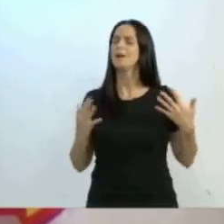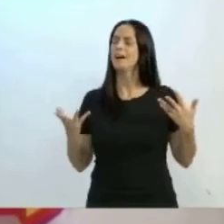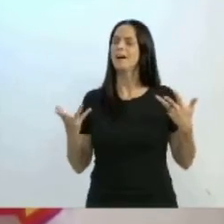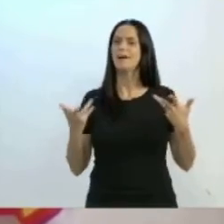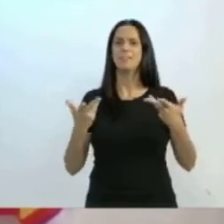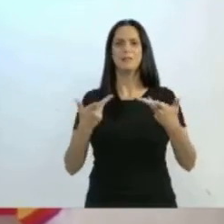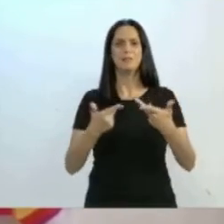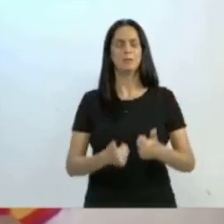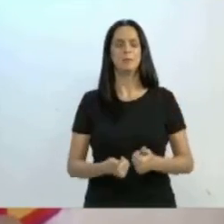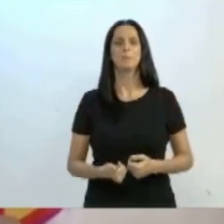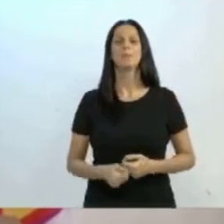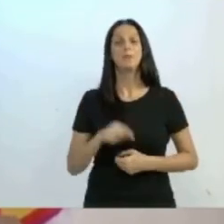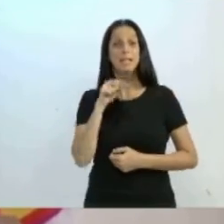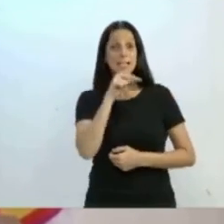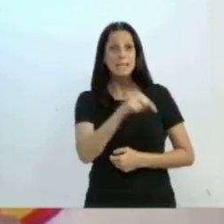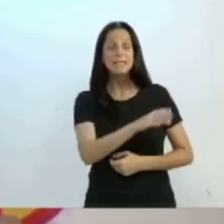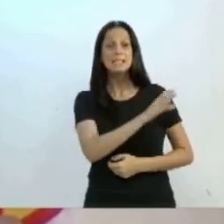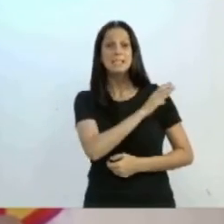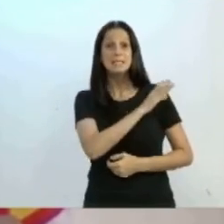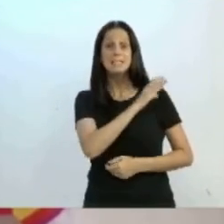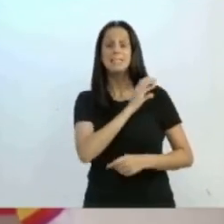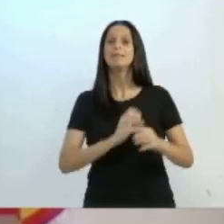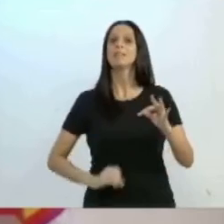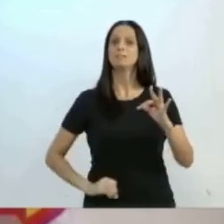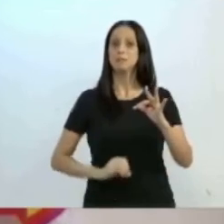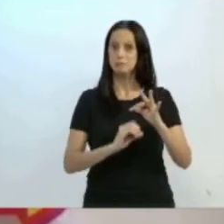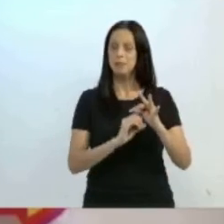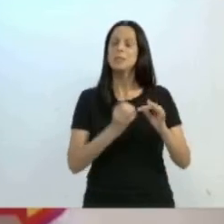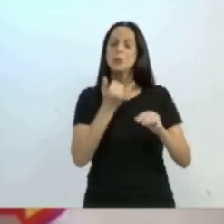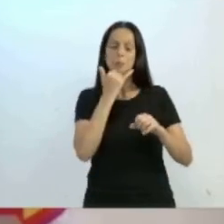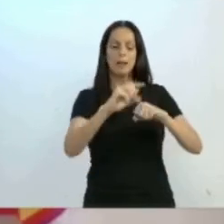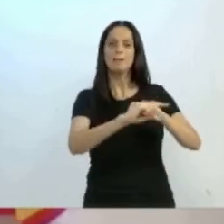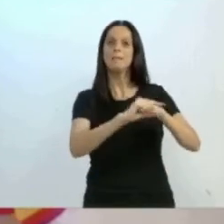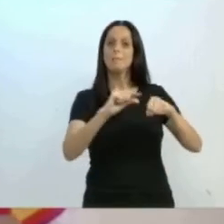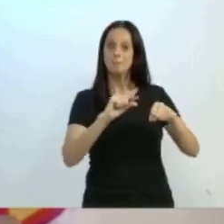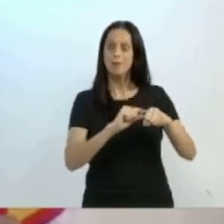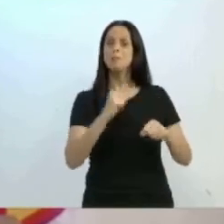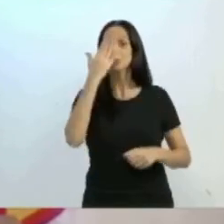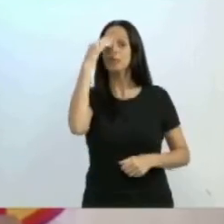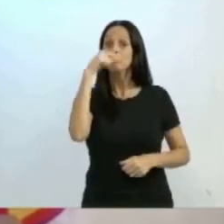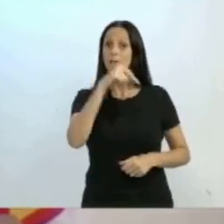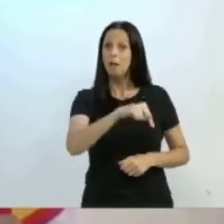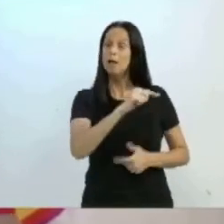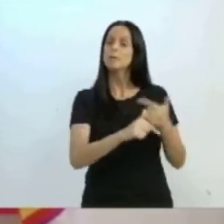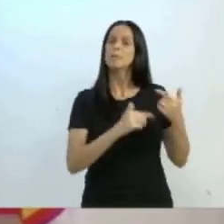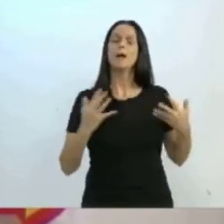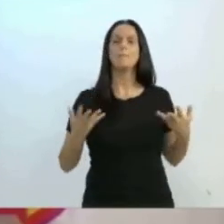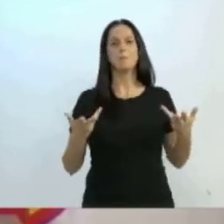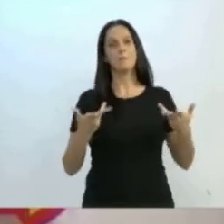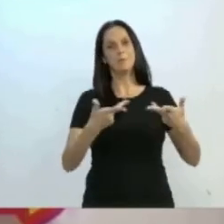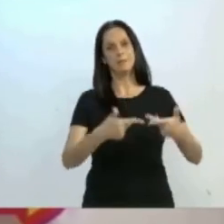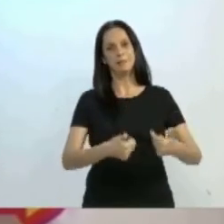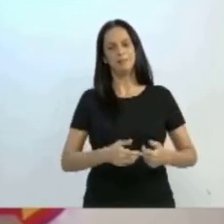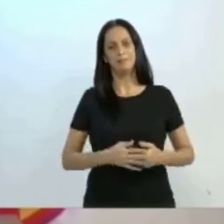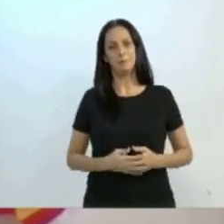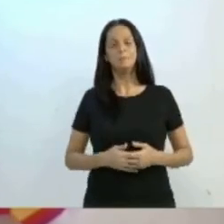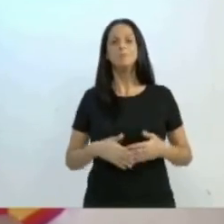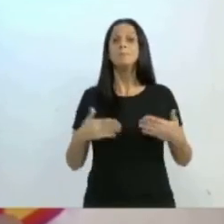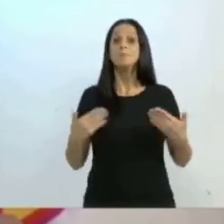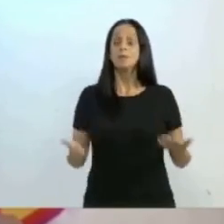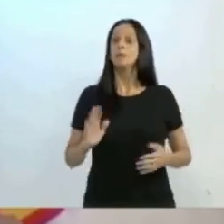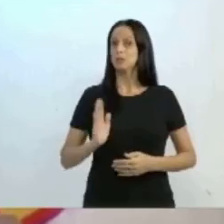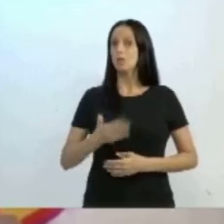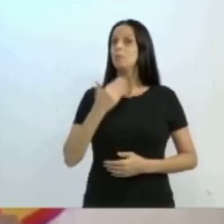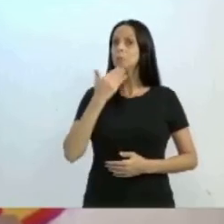principalmente ali isso aí Emma tribess da diretora Rosette sem o trabalho magnífico aquela comunidade faz E aí peço aqui já tem um pedido